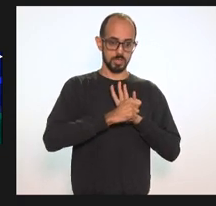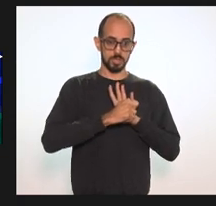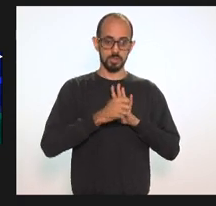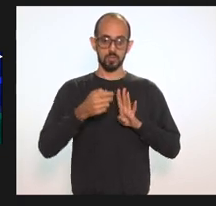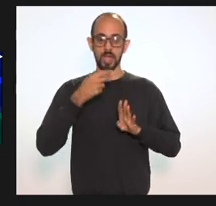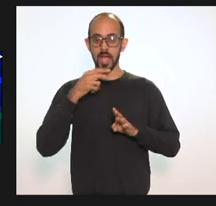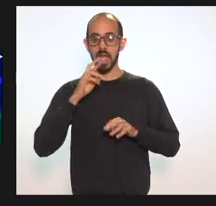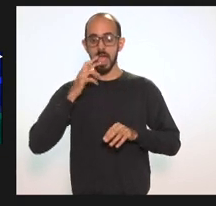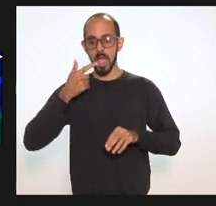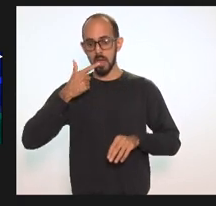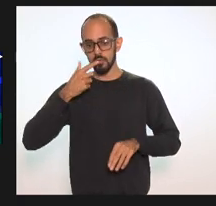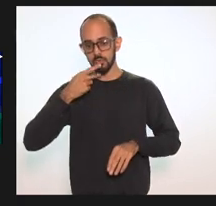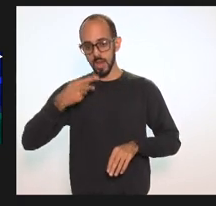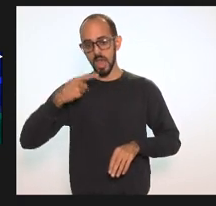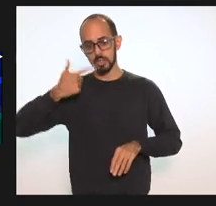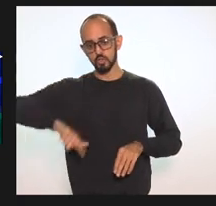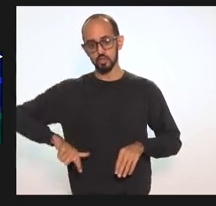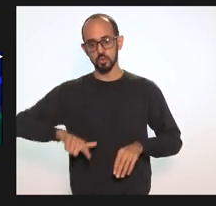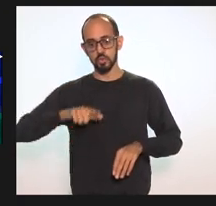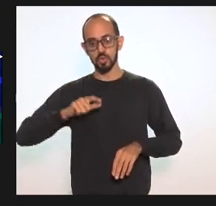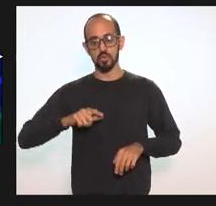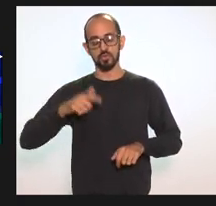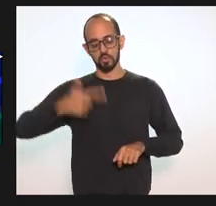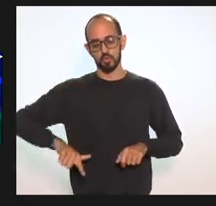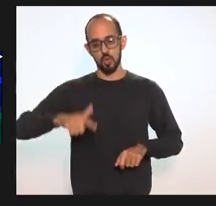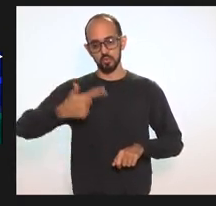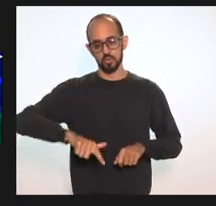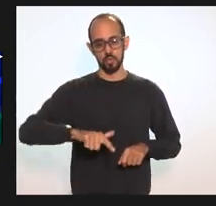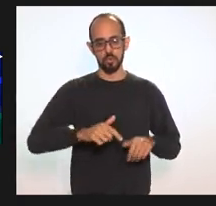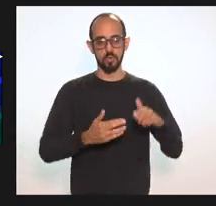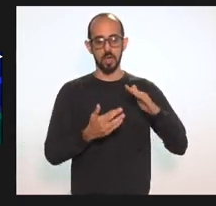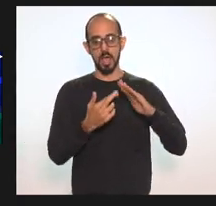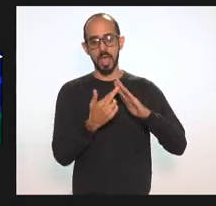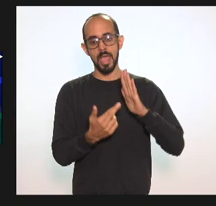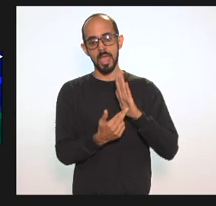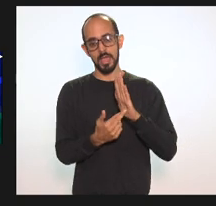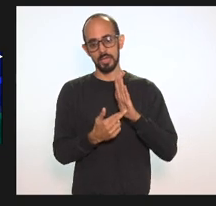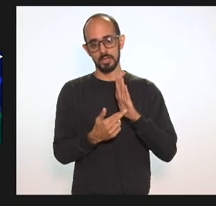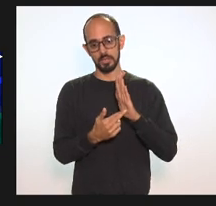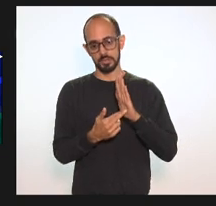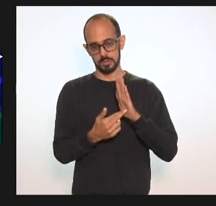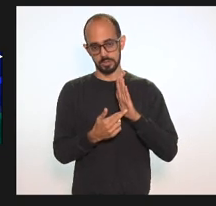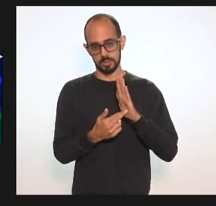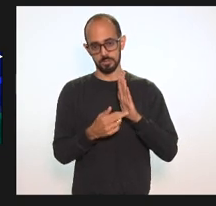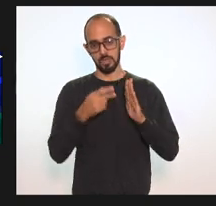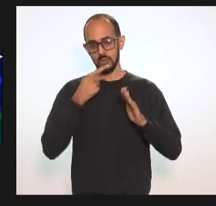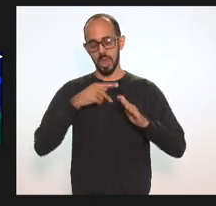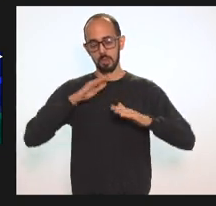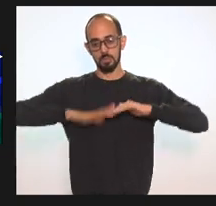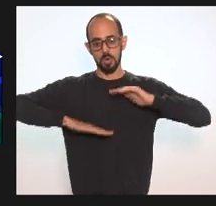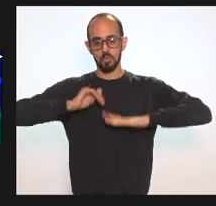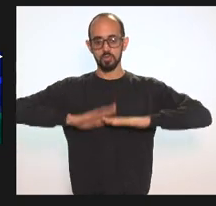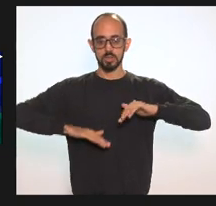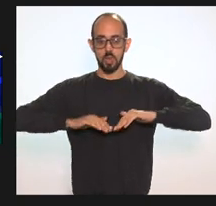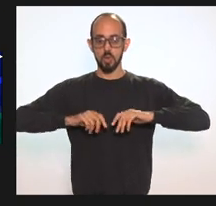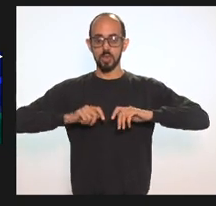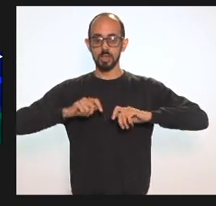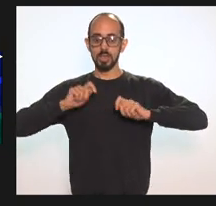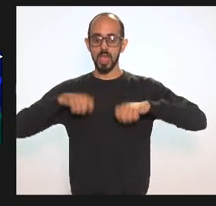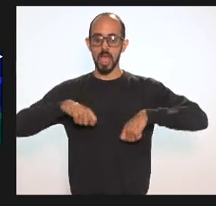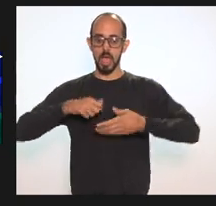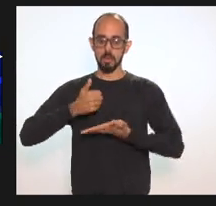restrições dizendo qual profissão é essencial e qual não é portanto para o deputado